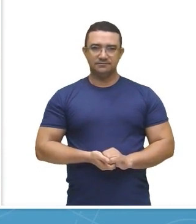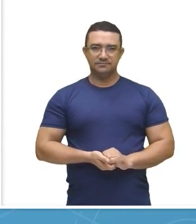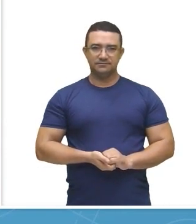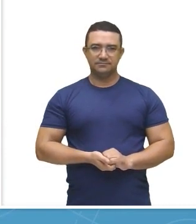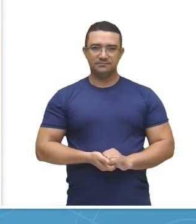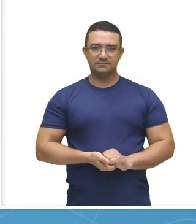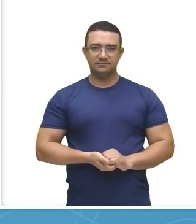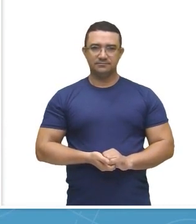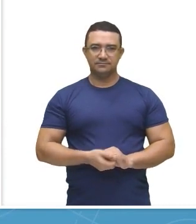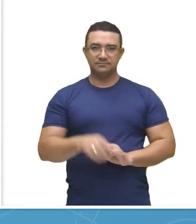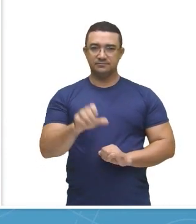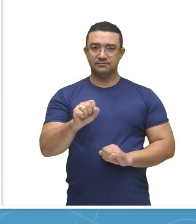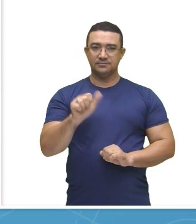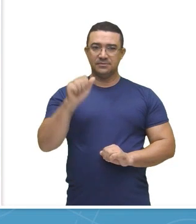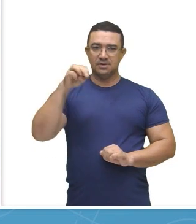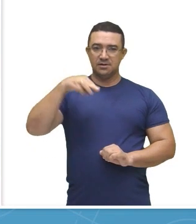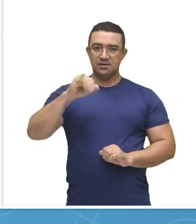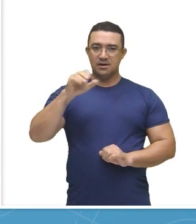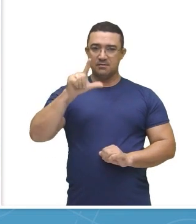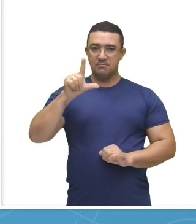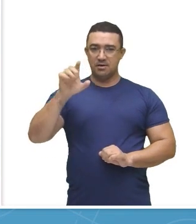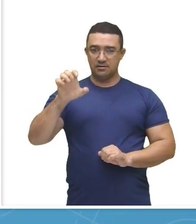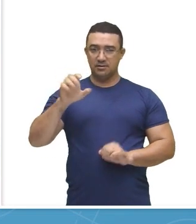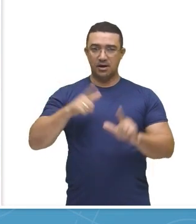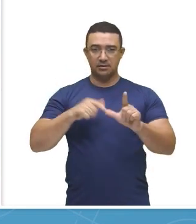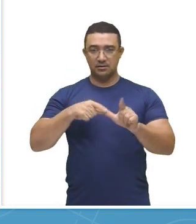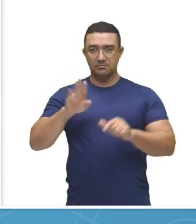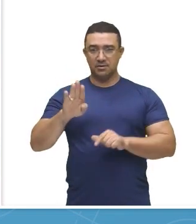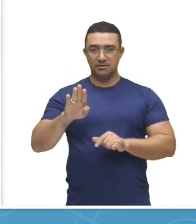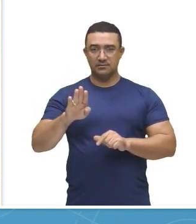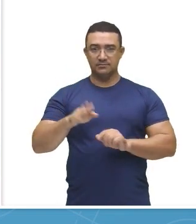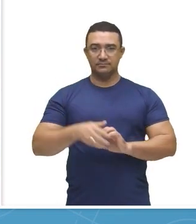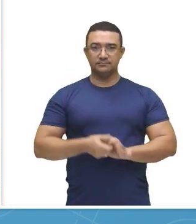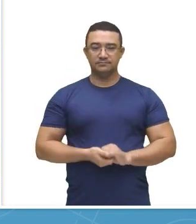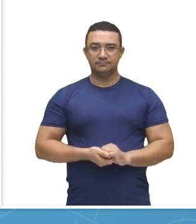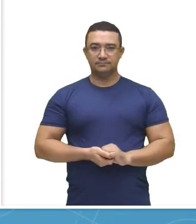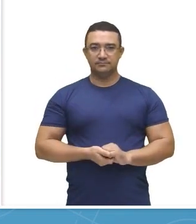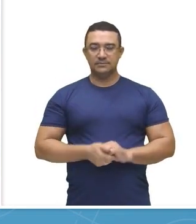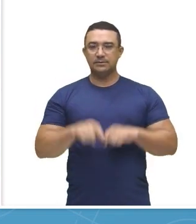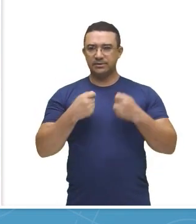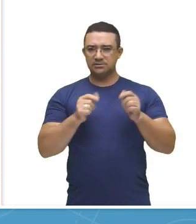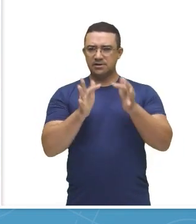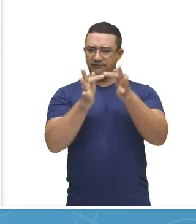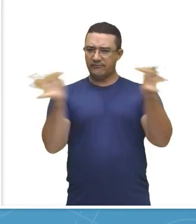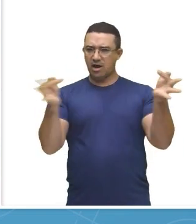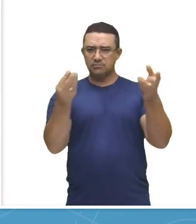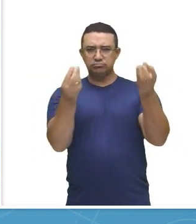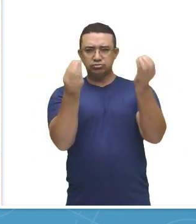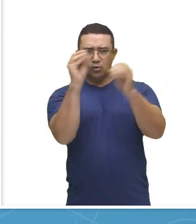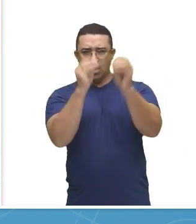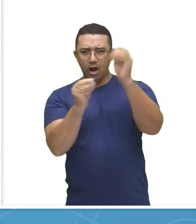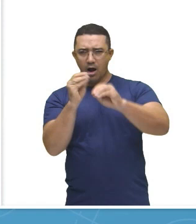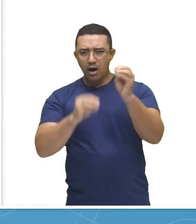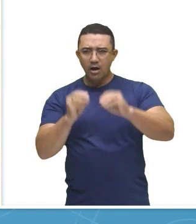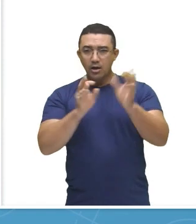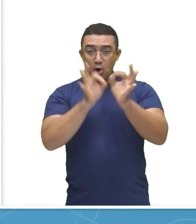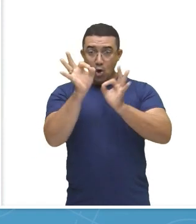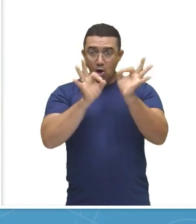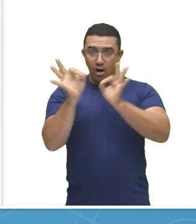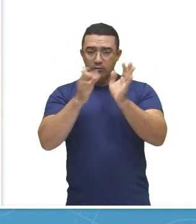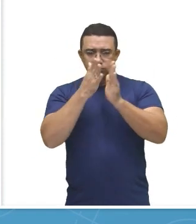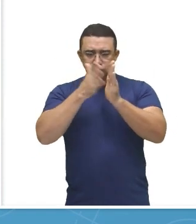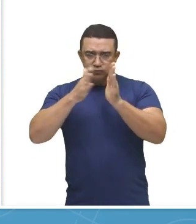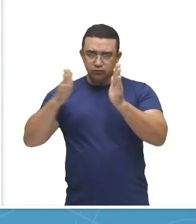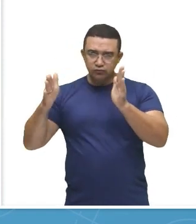conseguiu responder. Era para colocar a oração na ordem, tá, gente? Arrumar todinha. Eu vi que teve gente